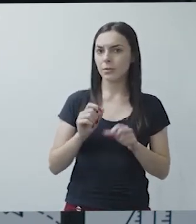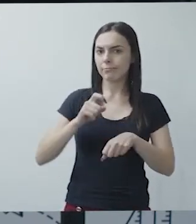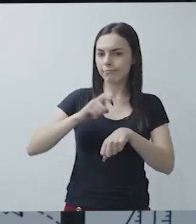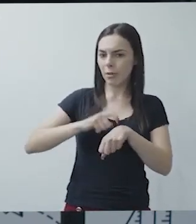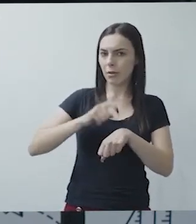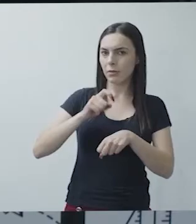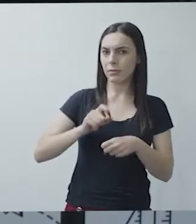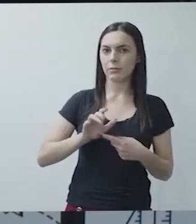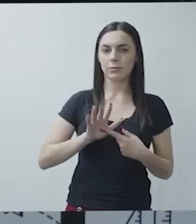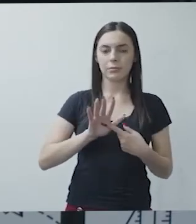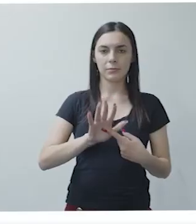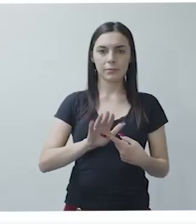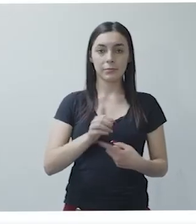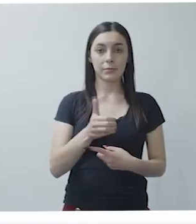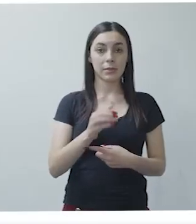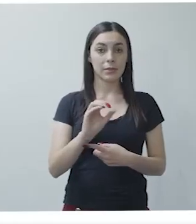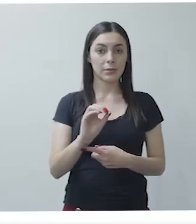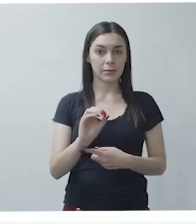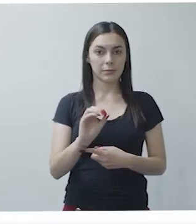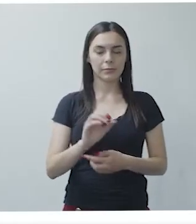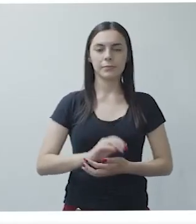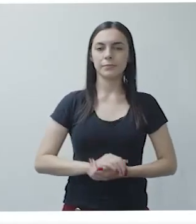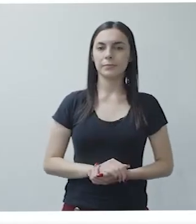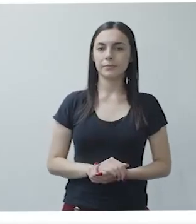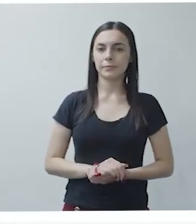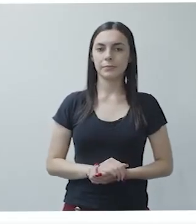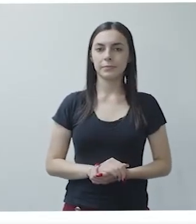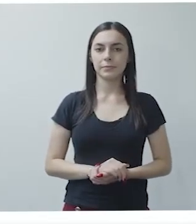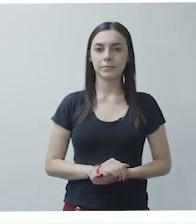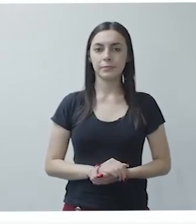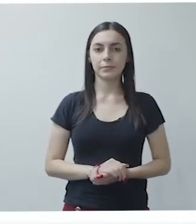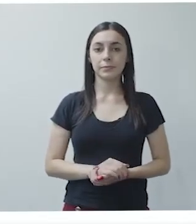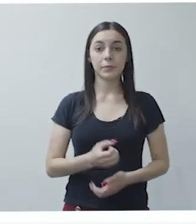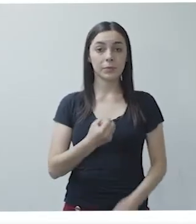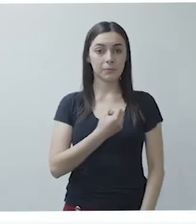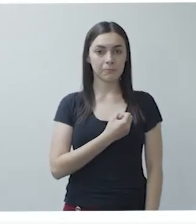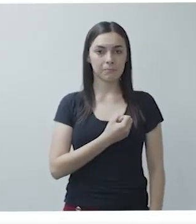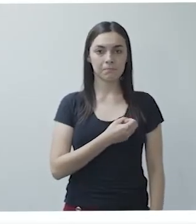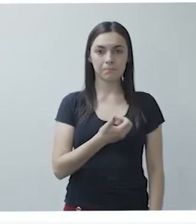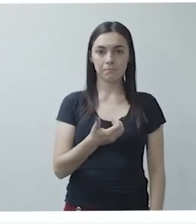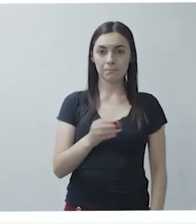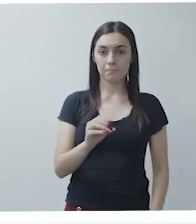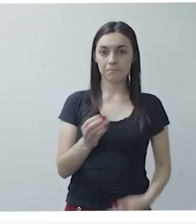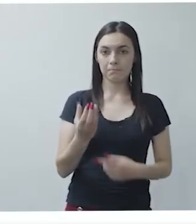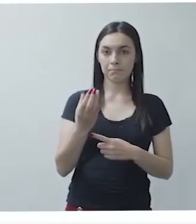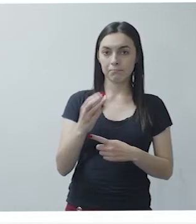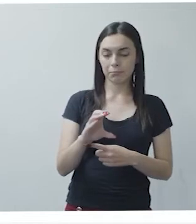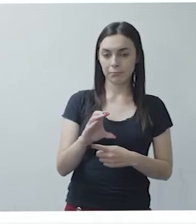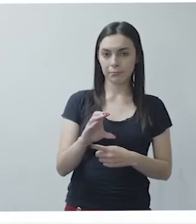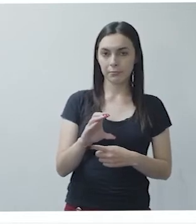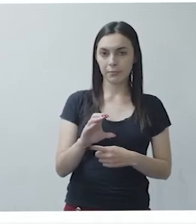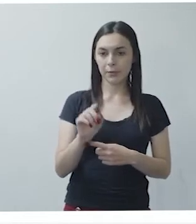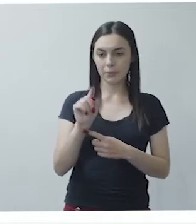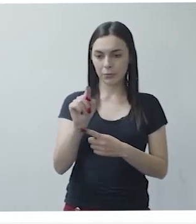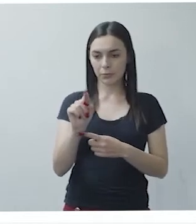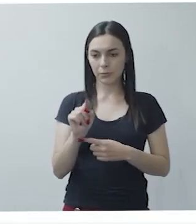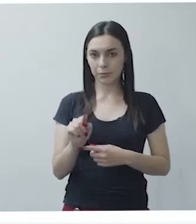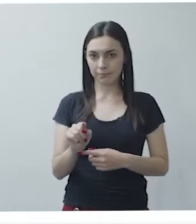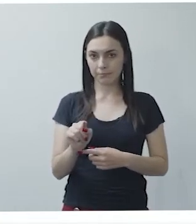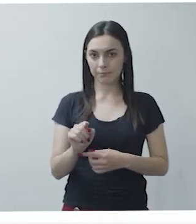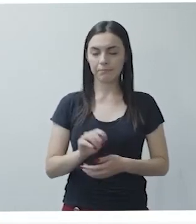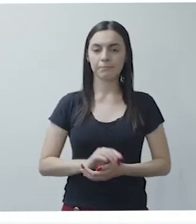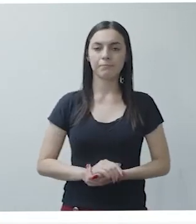hora. Então, às 10. Vamos colocar, então, o número 10, tá? Depois dos dois